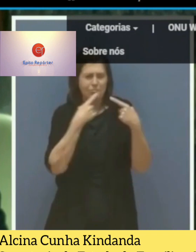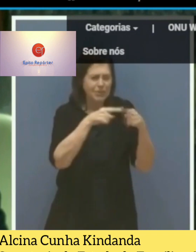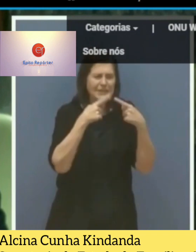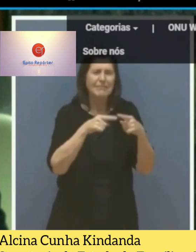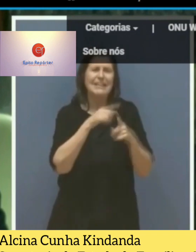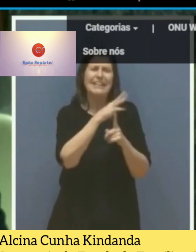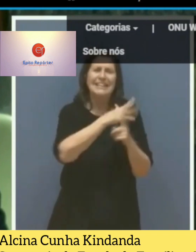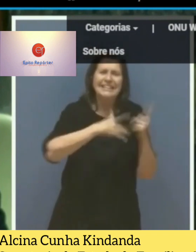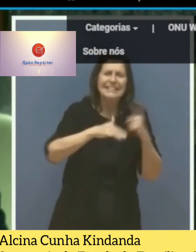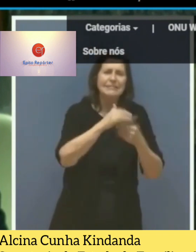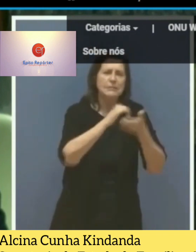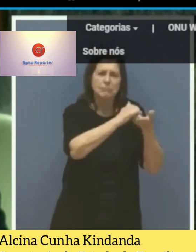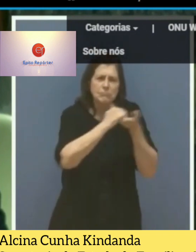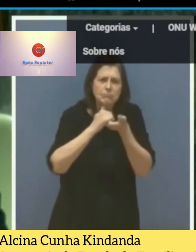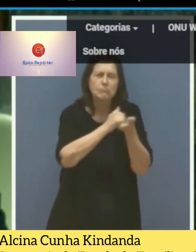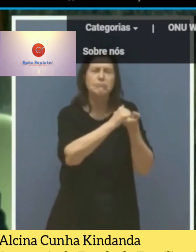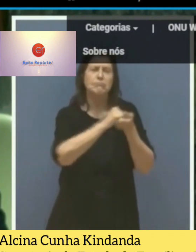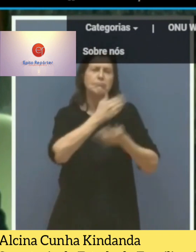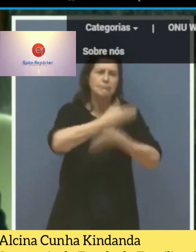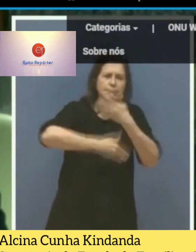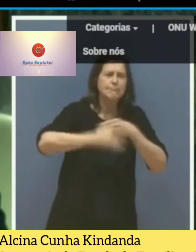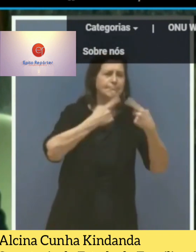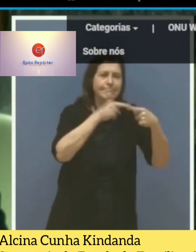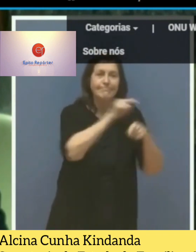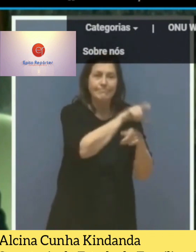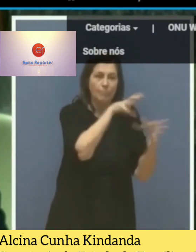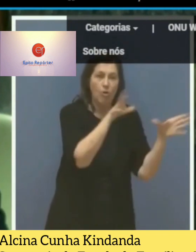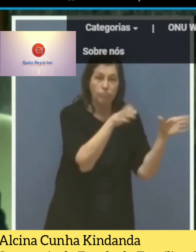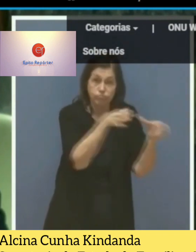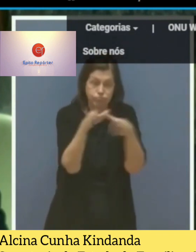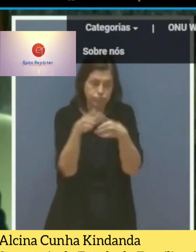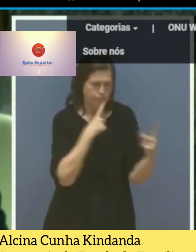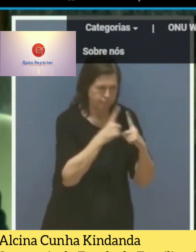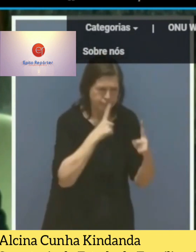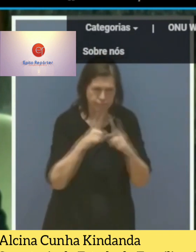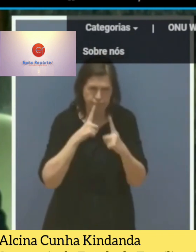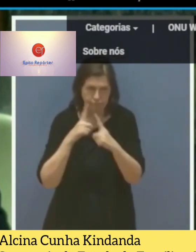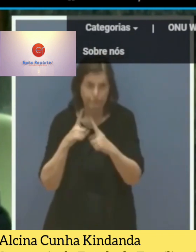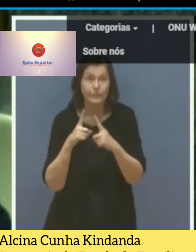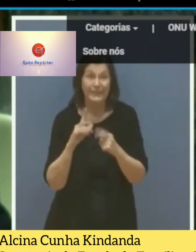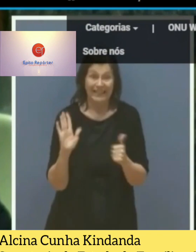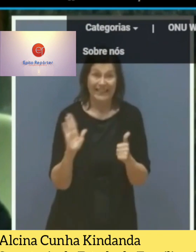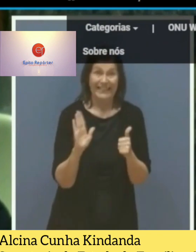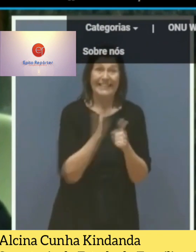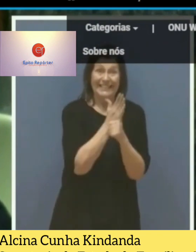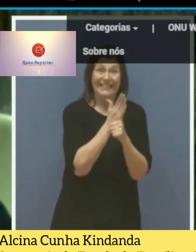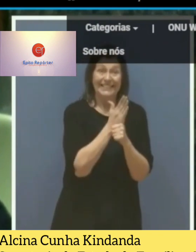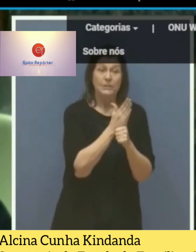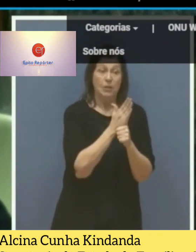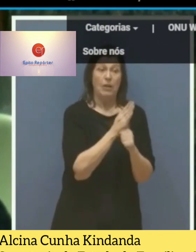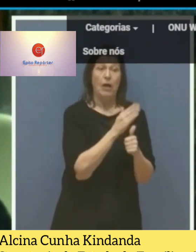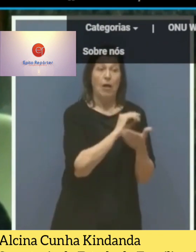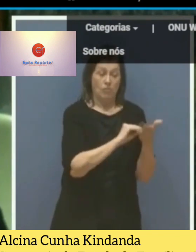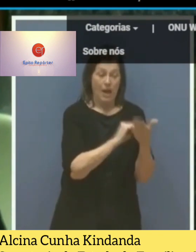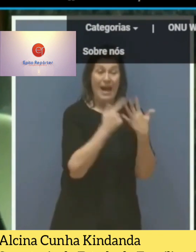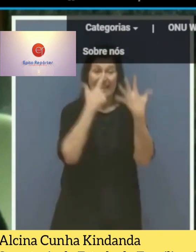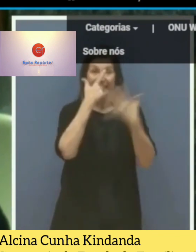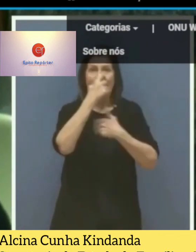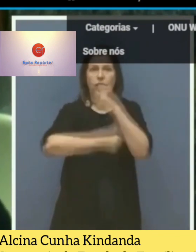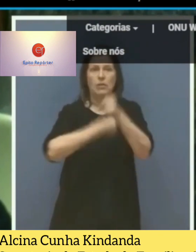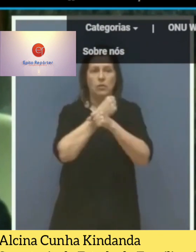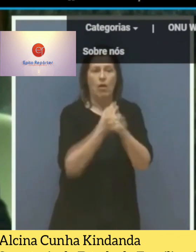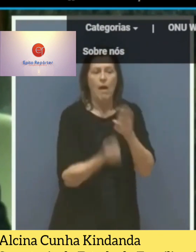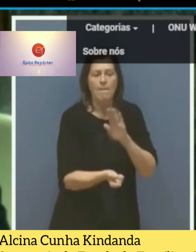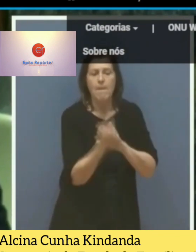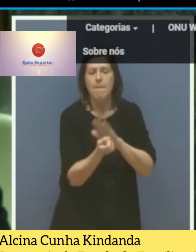decorridos desde a submissão do relatorial Tem surgido de novos desafios que tem levado o governo angolano